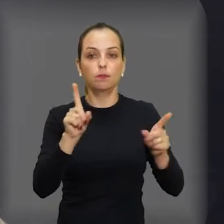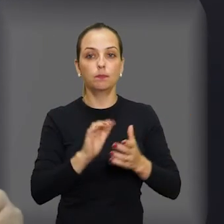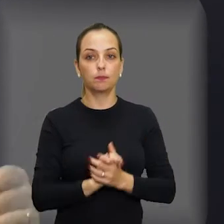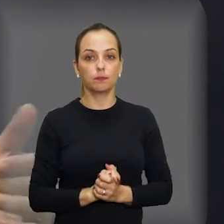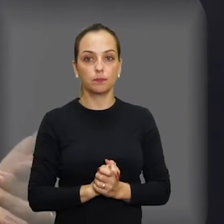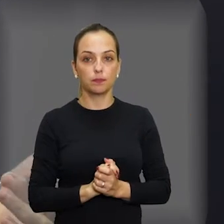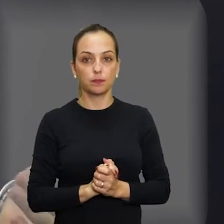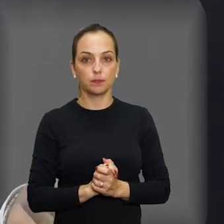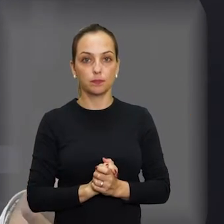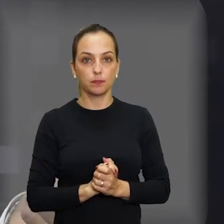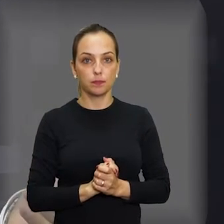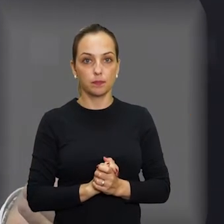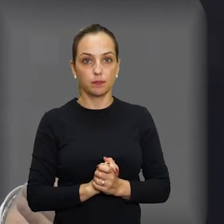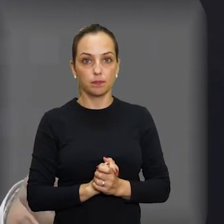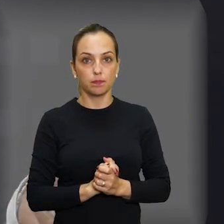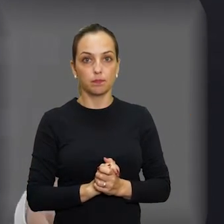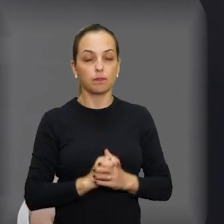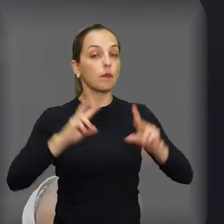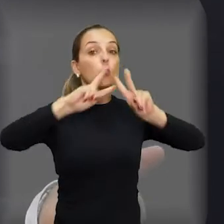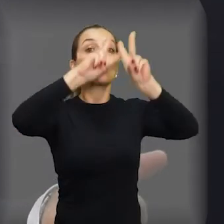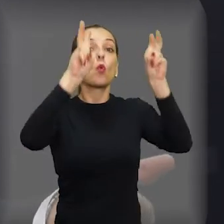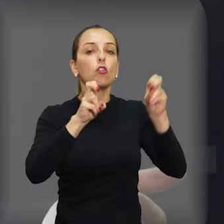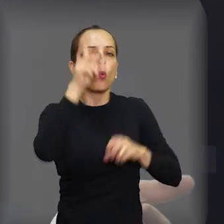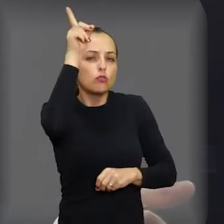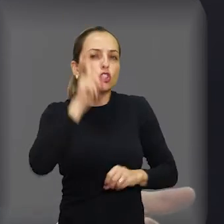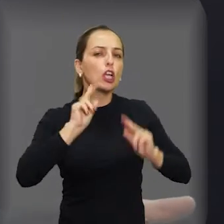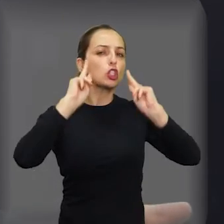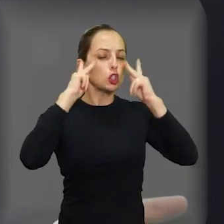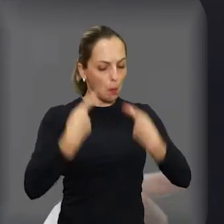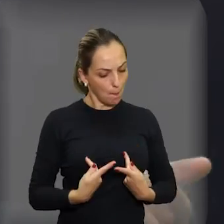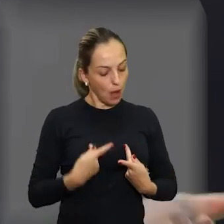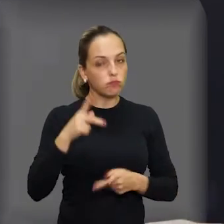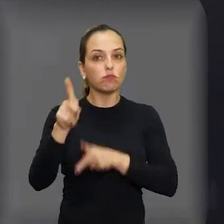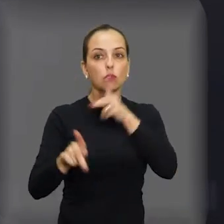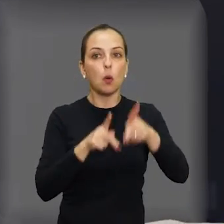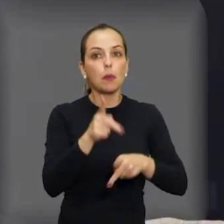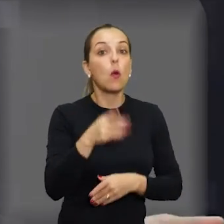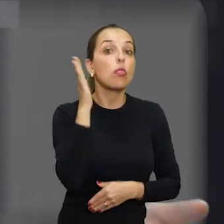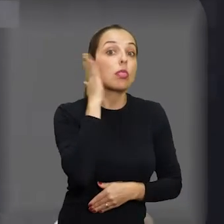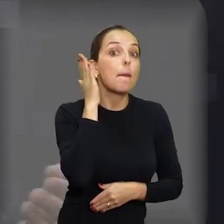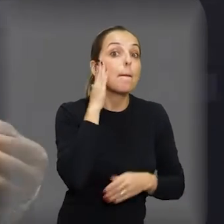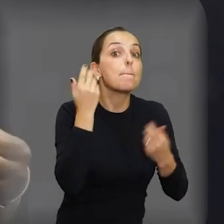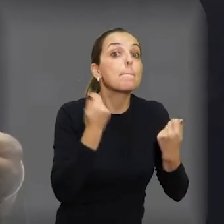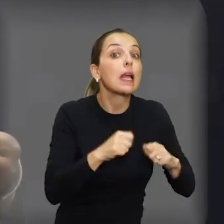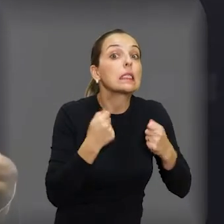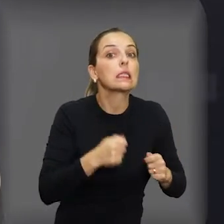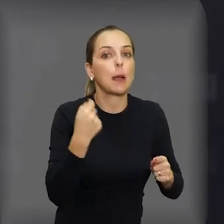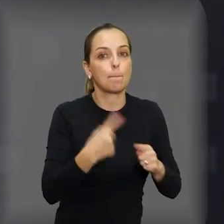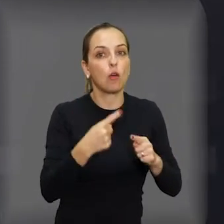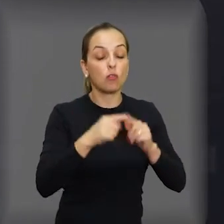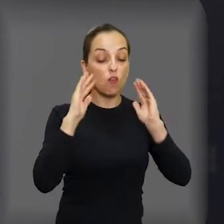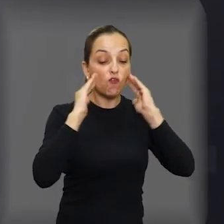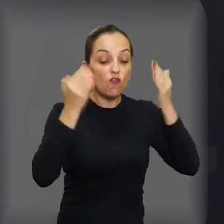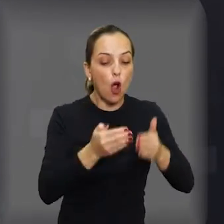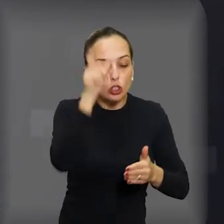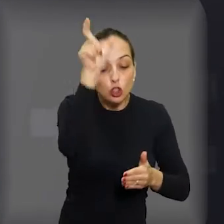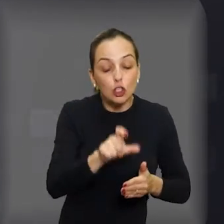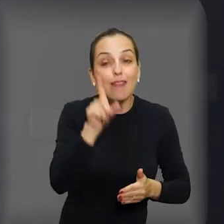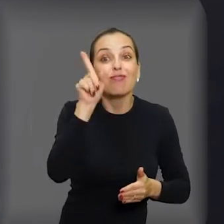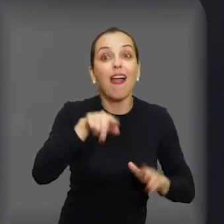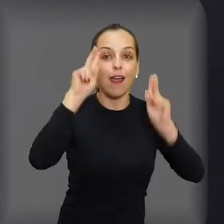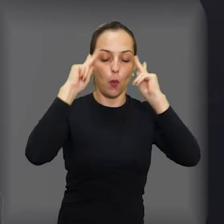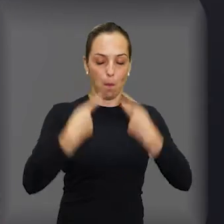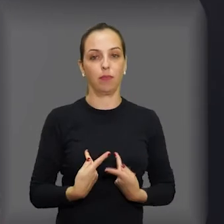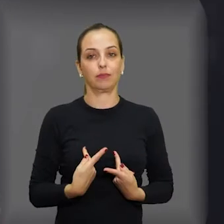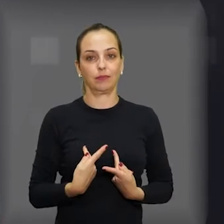contexto, de dizer que direitos humanos é somente daquelas pessoas que estão enclausuradas no sistema penitenciário. A população precisa saber que direitos